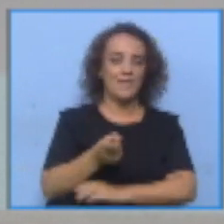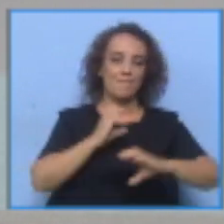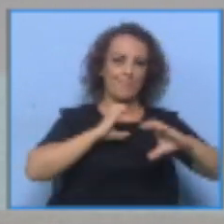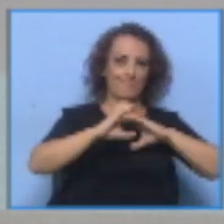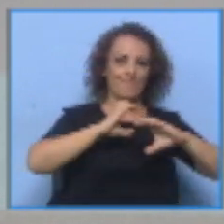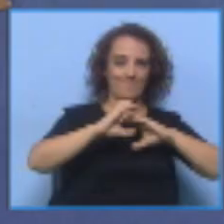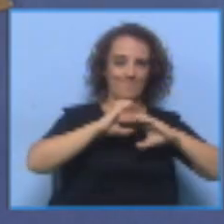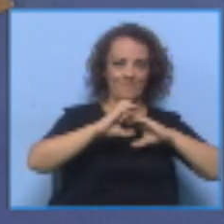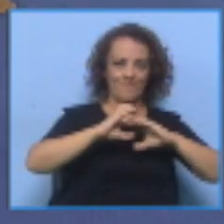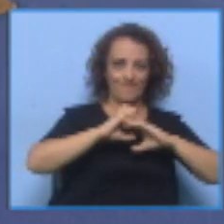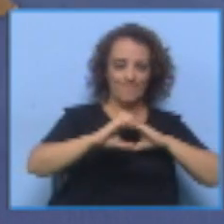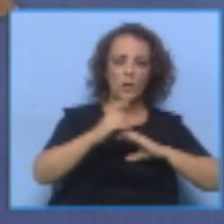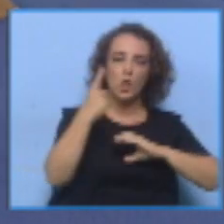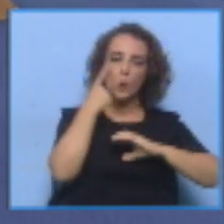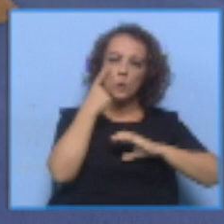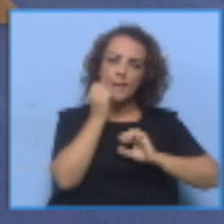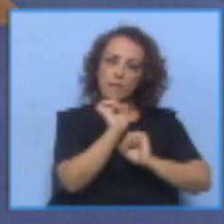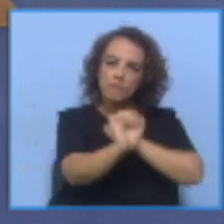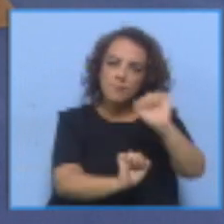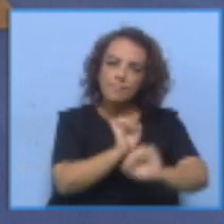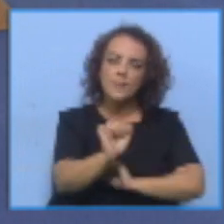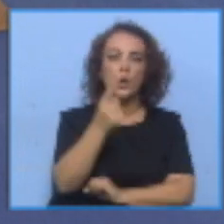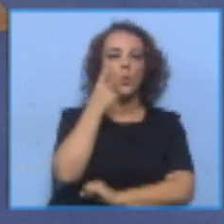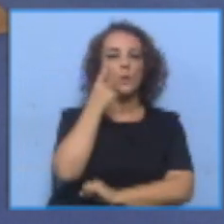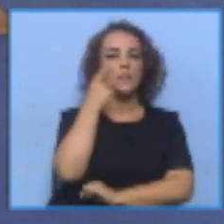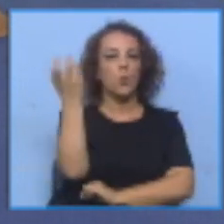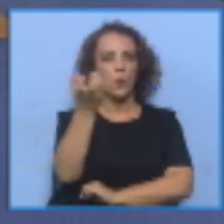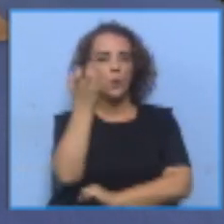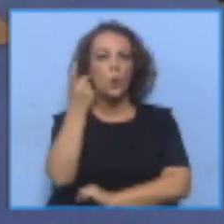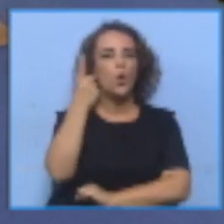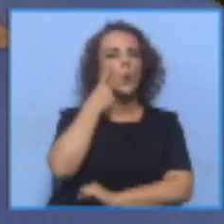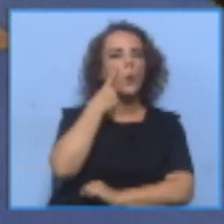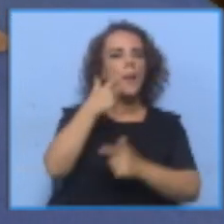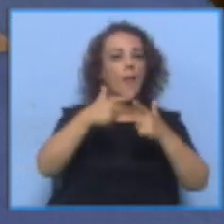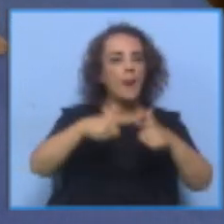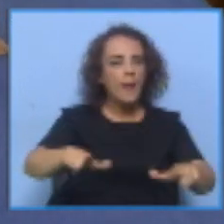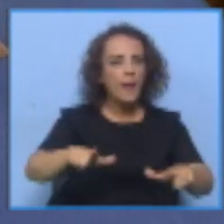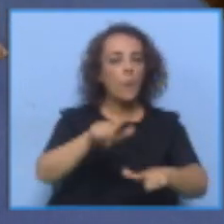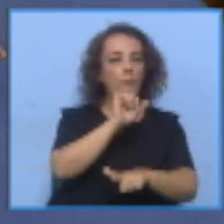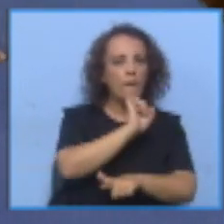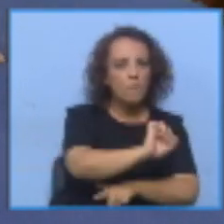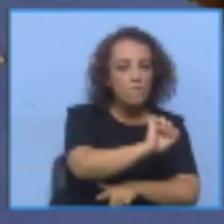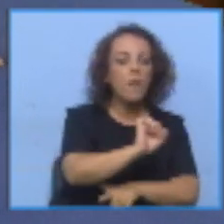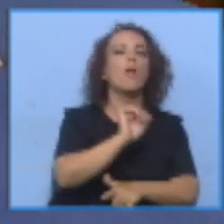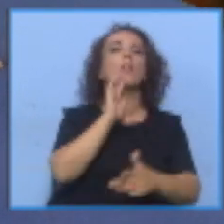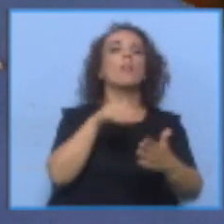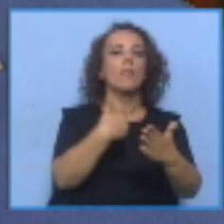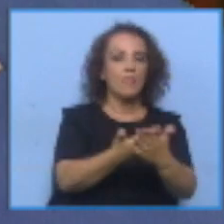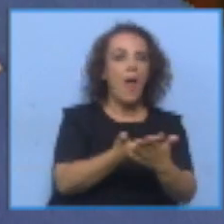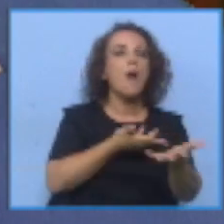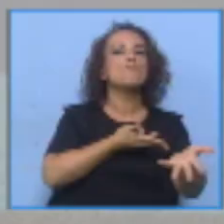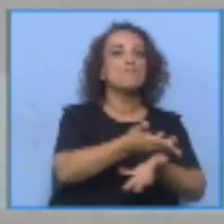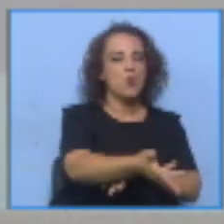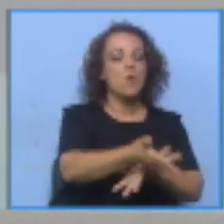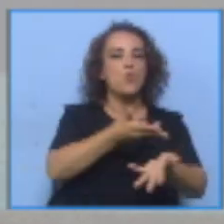comunicar, conhecer essa realidade, conhecer a cultura, conhecer a língua, para poder estabelecer relações,